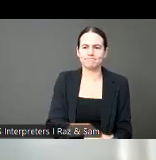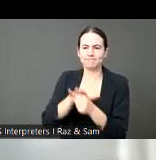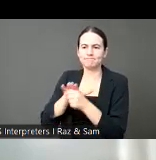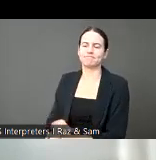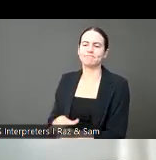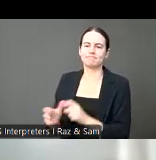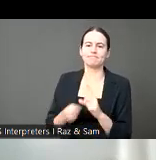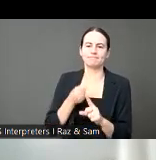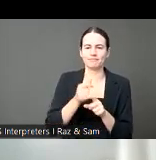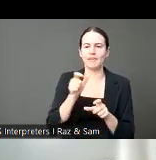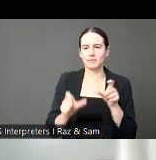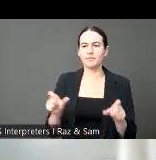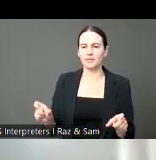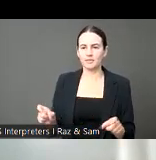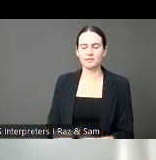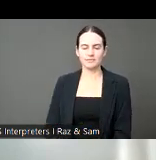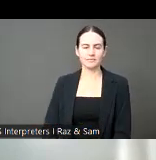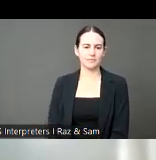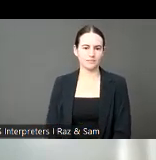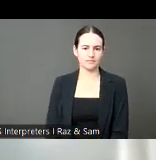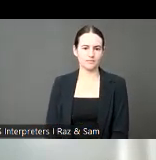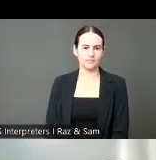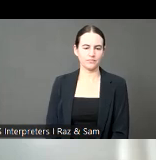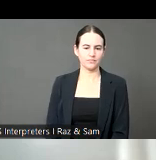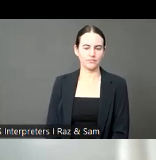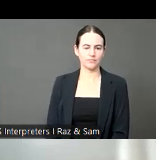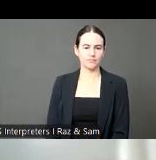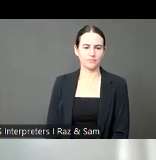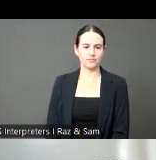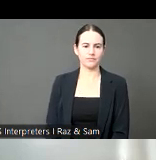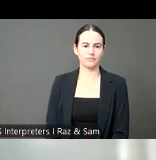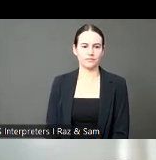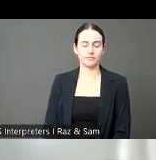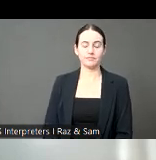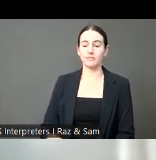causados pela pandemia da Covid-19 e que precisamos recuperar.